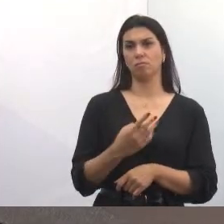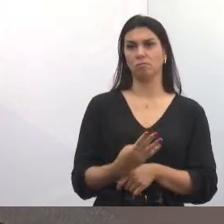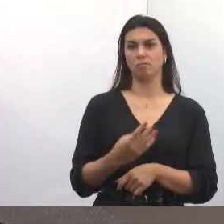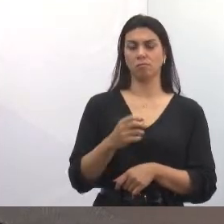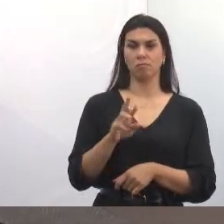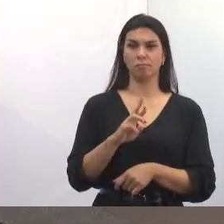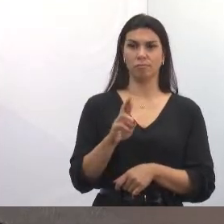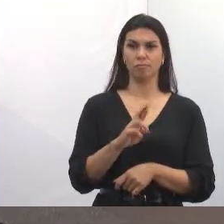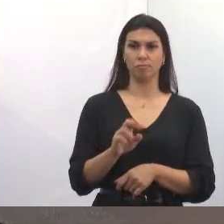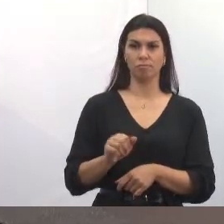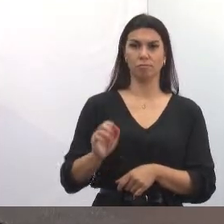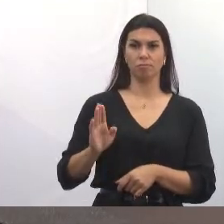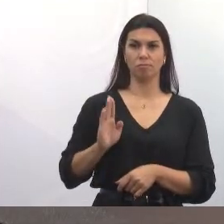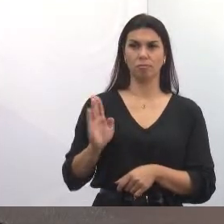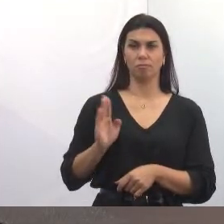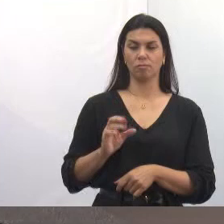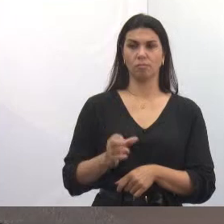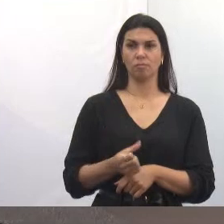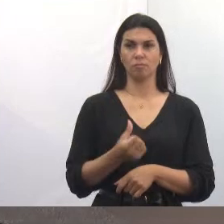R$ 1.187.174, pensionista